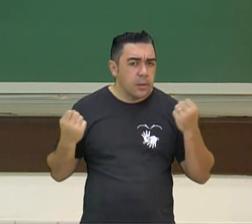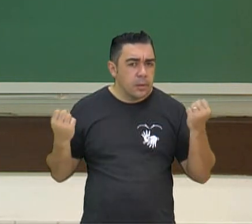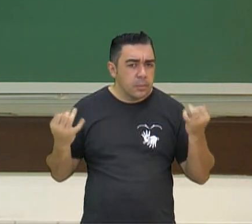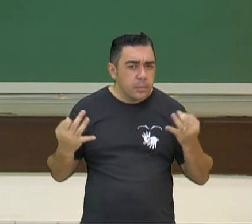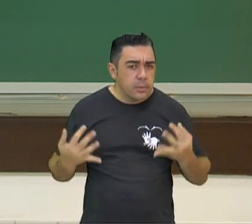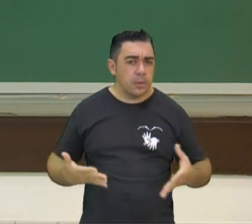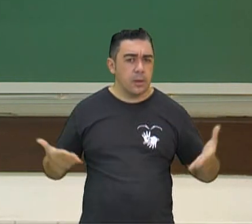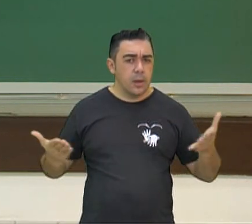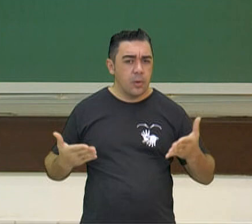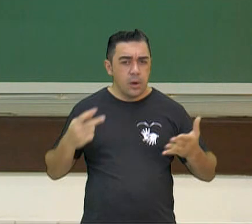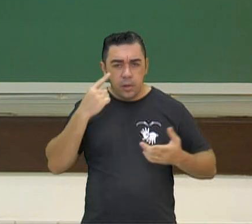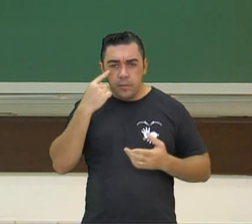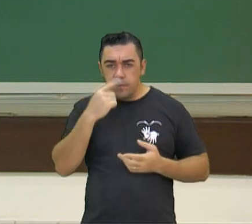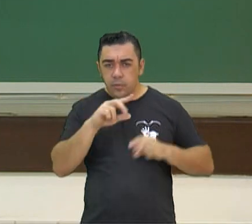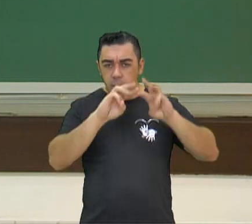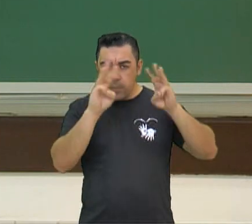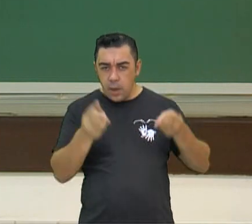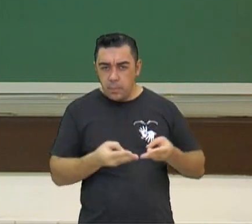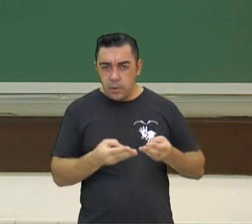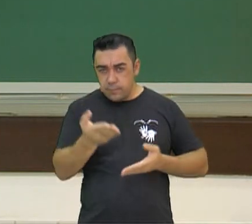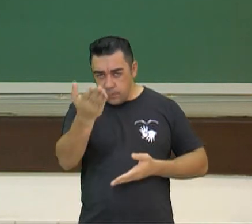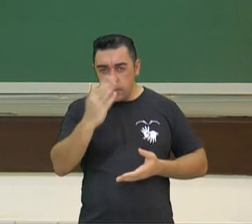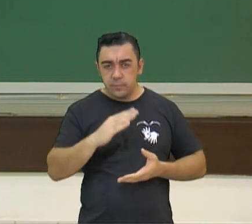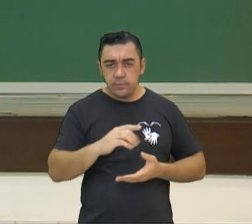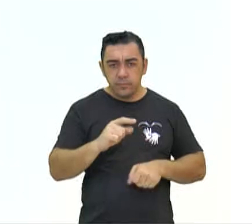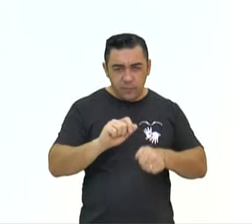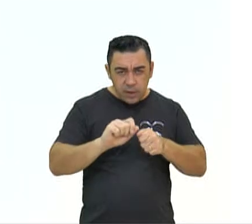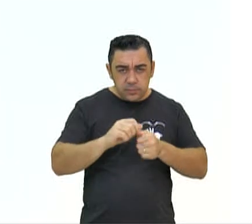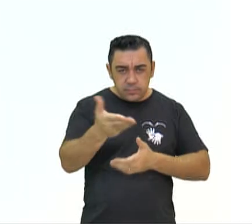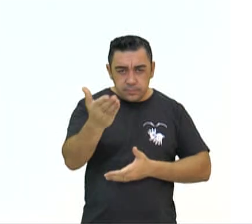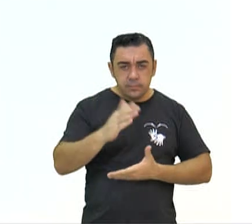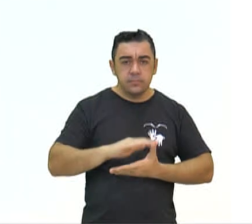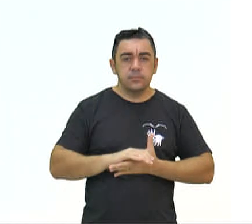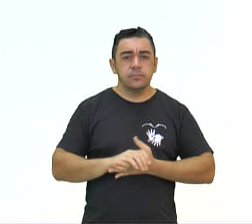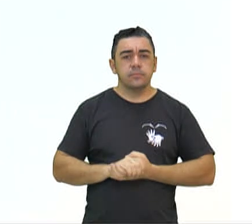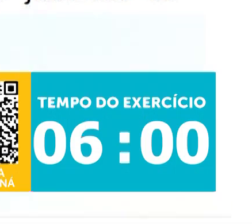a gente viu nos mapas, você tem condições. Vai lá, sua vez.